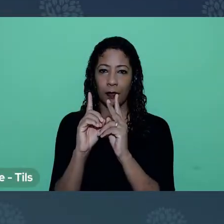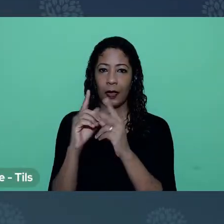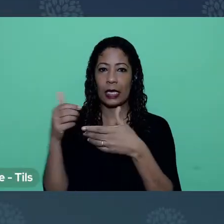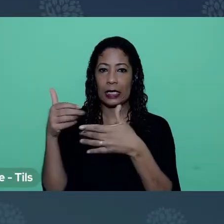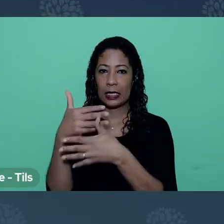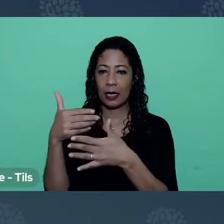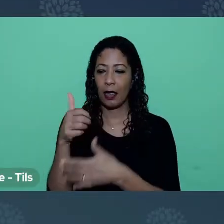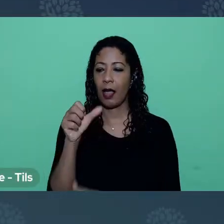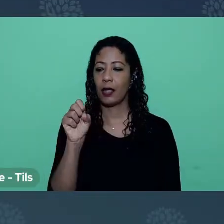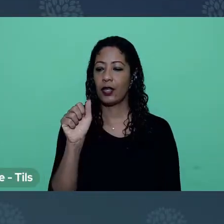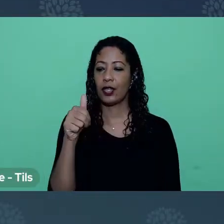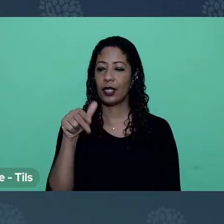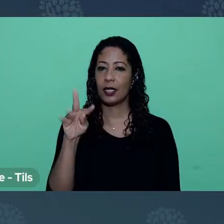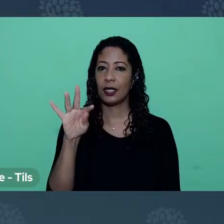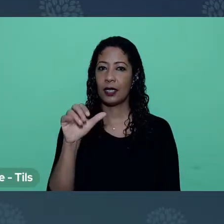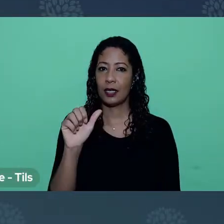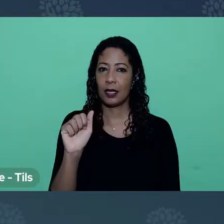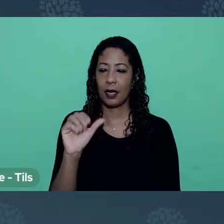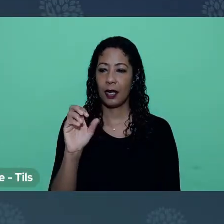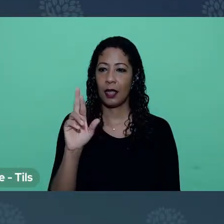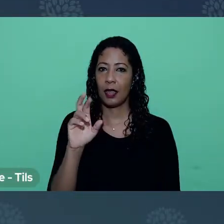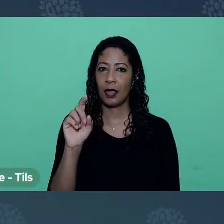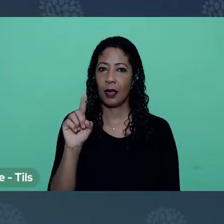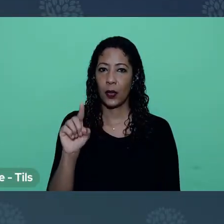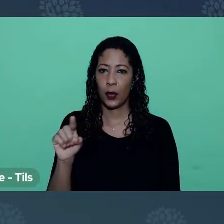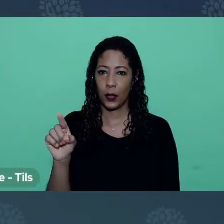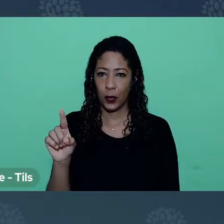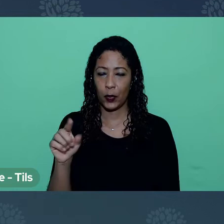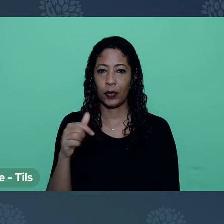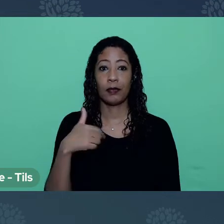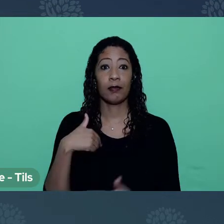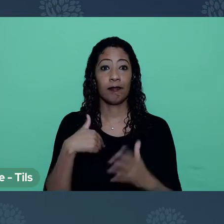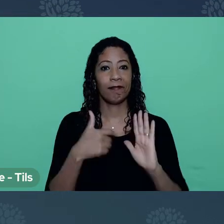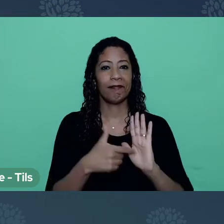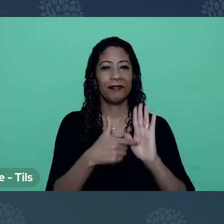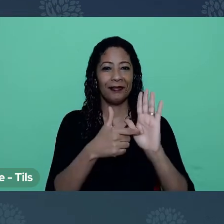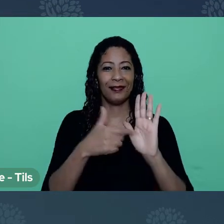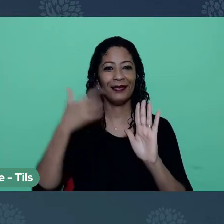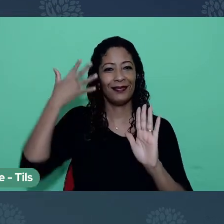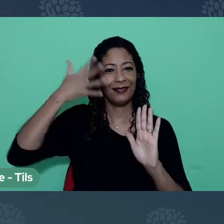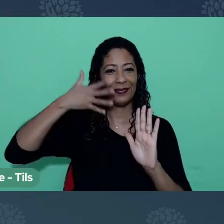E agora eu tenho a alegria de apresentar mais um dos nossos palestrantes,